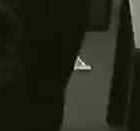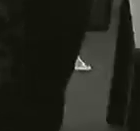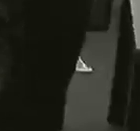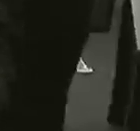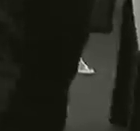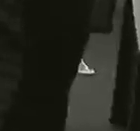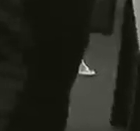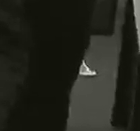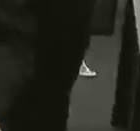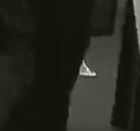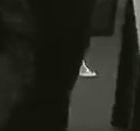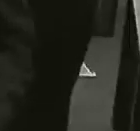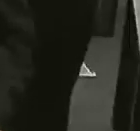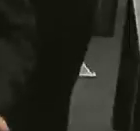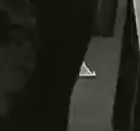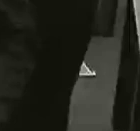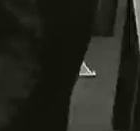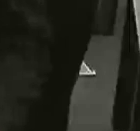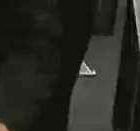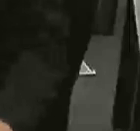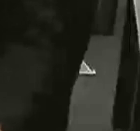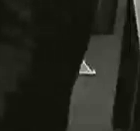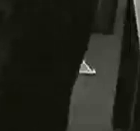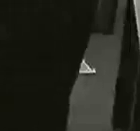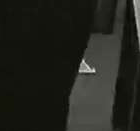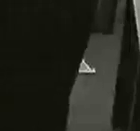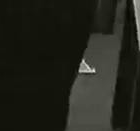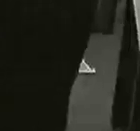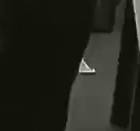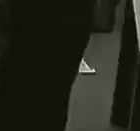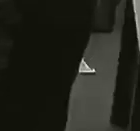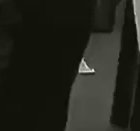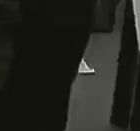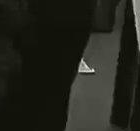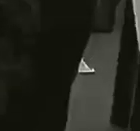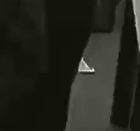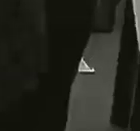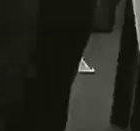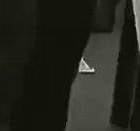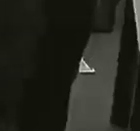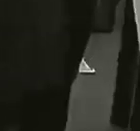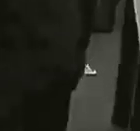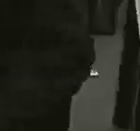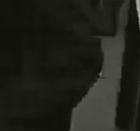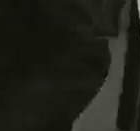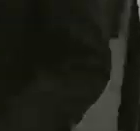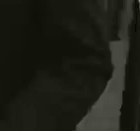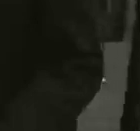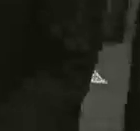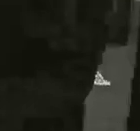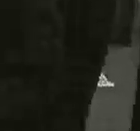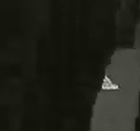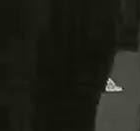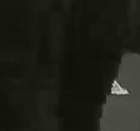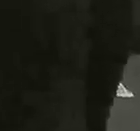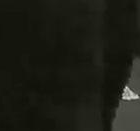do dia serão votados. 4 projetos de lei estão previstos para a votação. Para ter um papo com o vereador Silvio Carvalho,